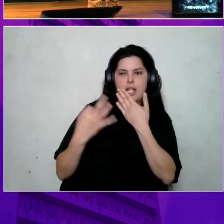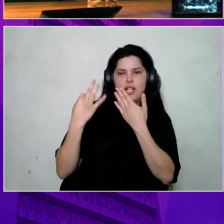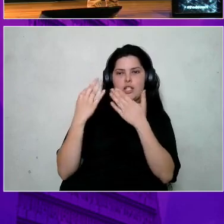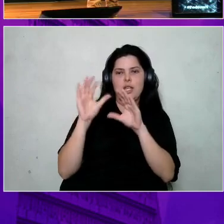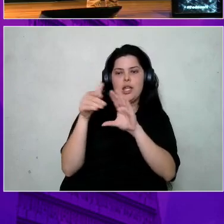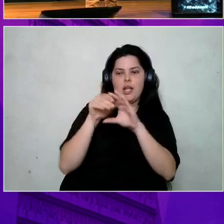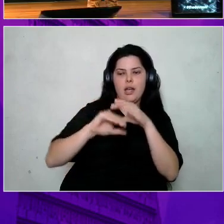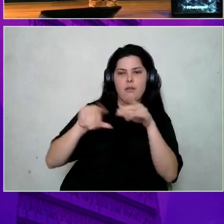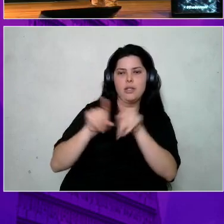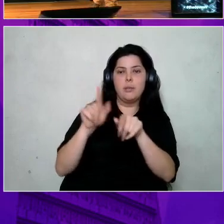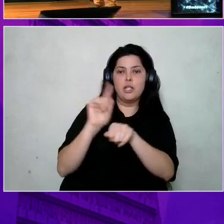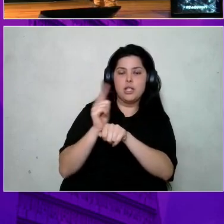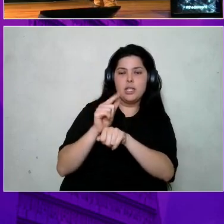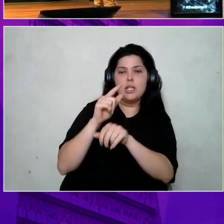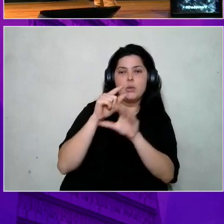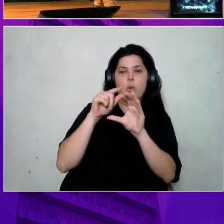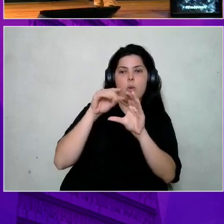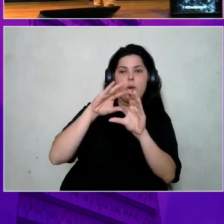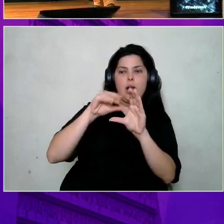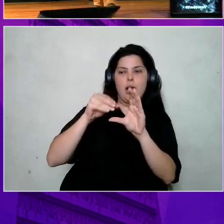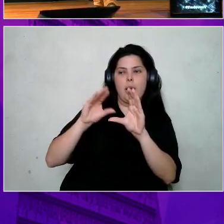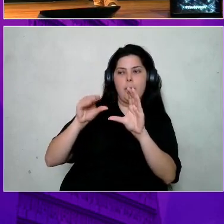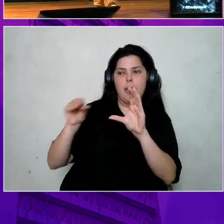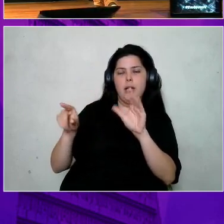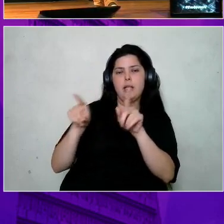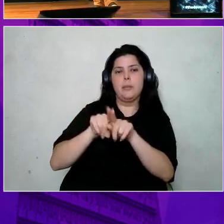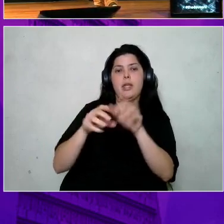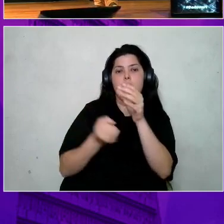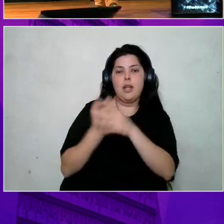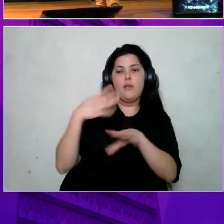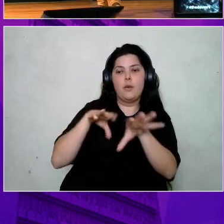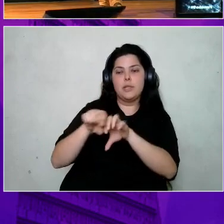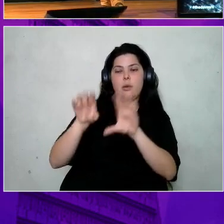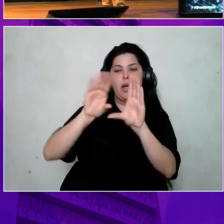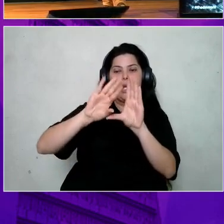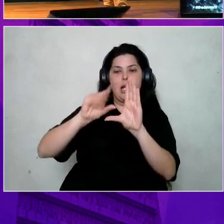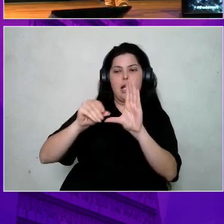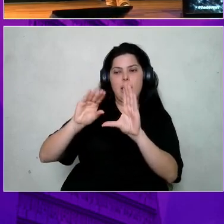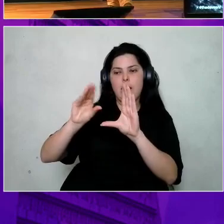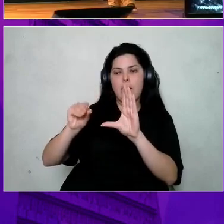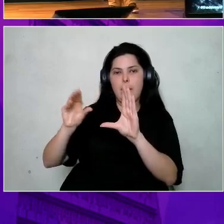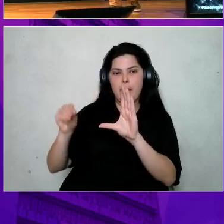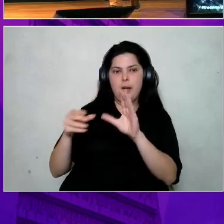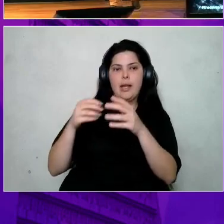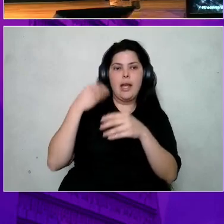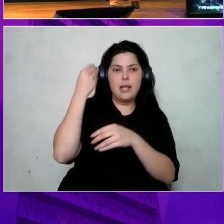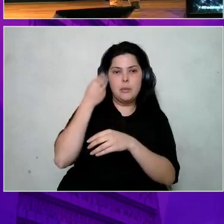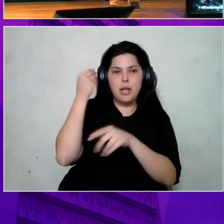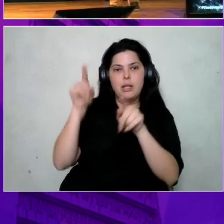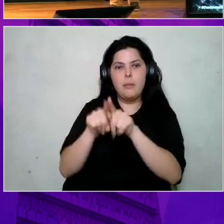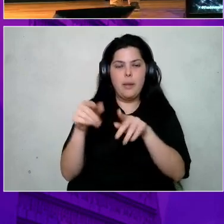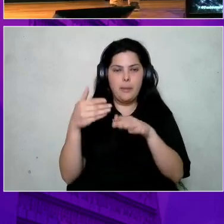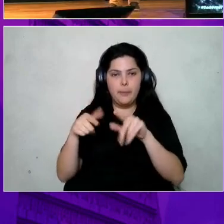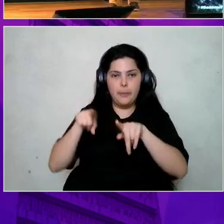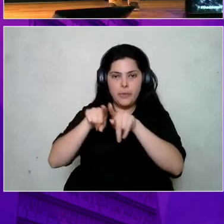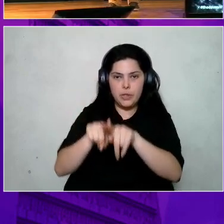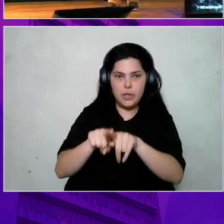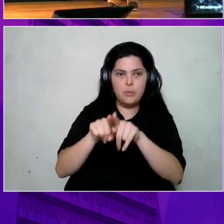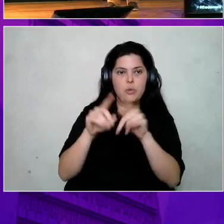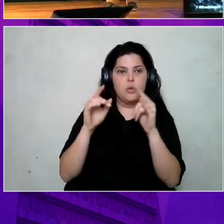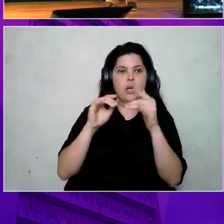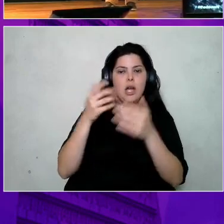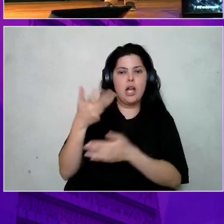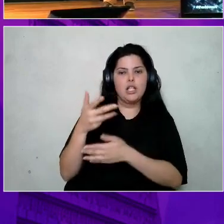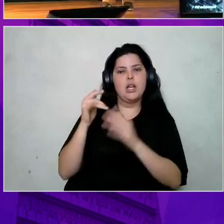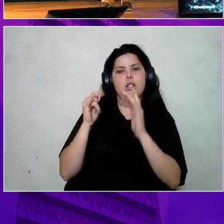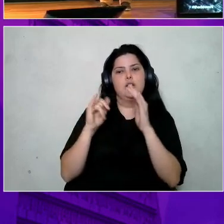Kanban, criei a formação Kanban Expert, sou parceiro, né, do Coletivação, do Agile Institute Brasil e do Software Zen.